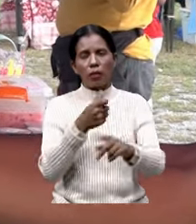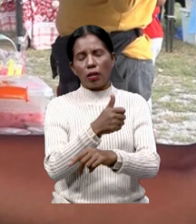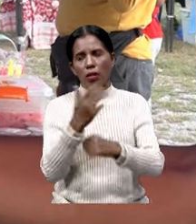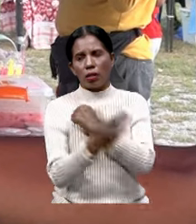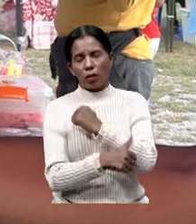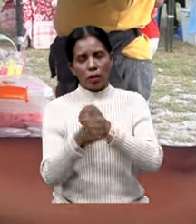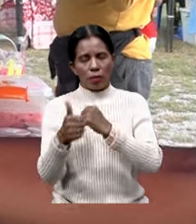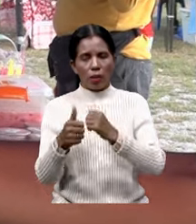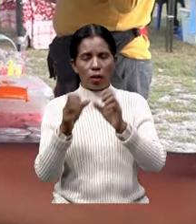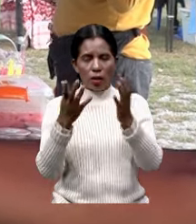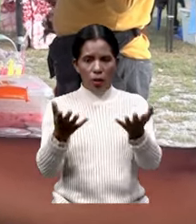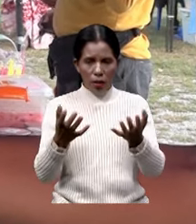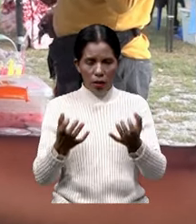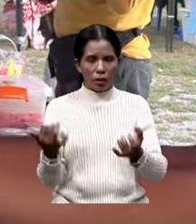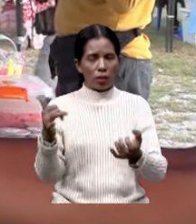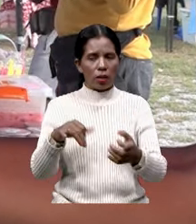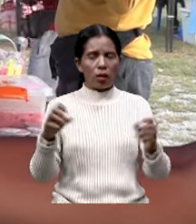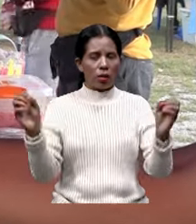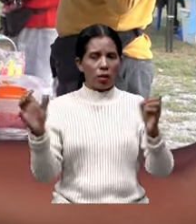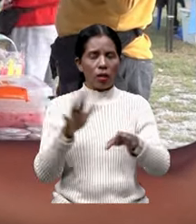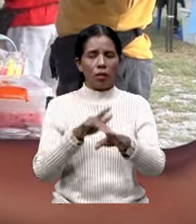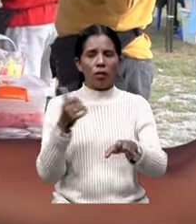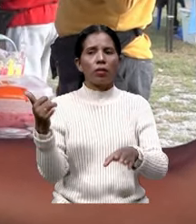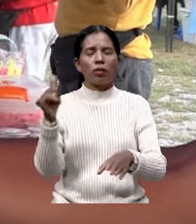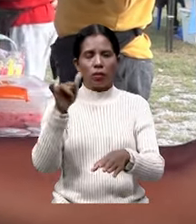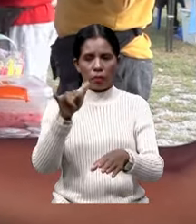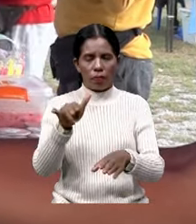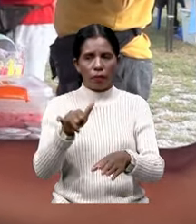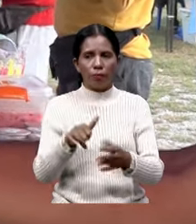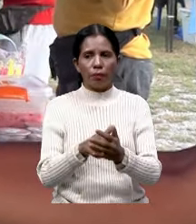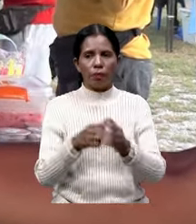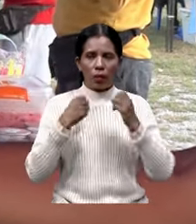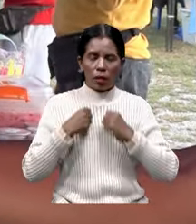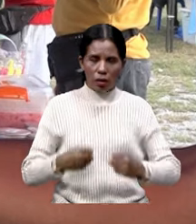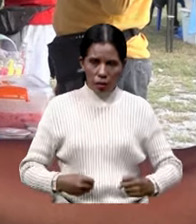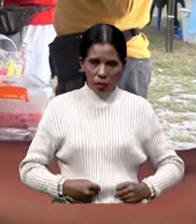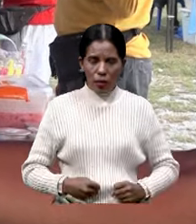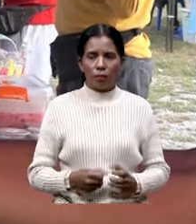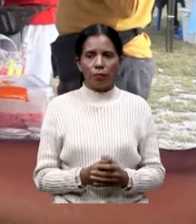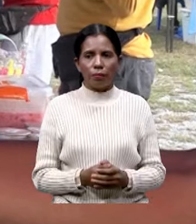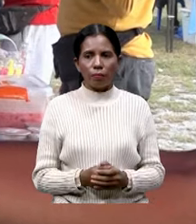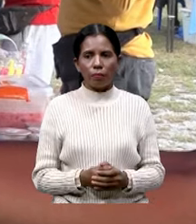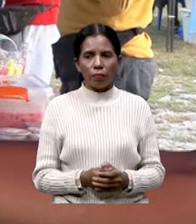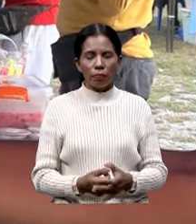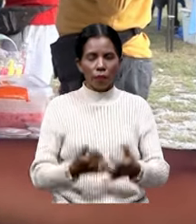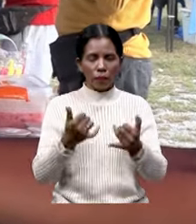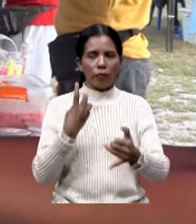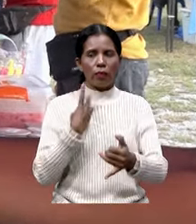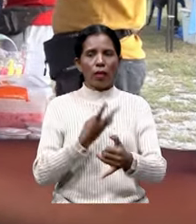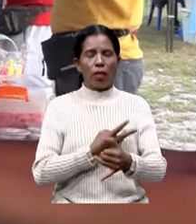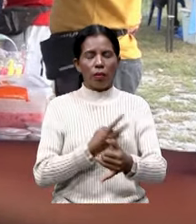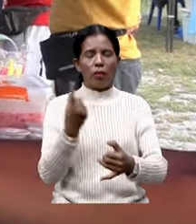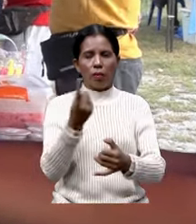makara consumo para sirla ihe efetaru ba ihe sirnia Saudi tamba idane maka ita ami